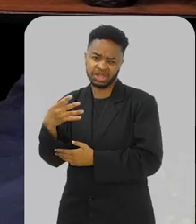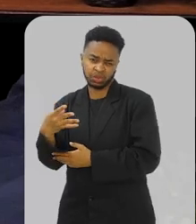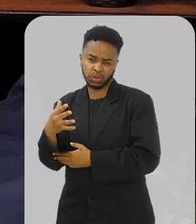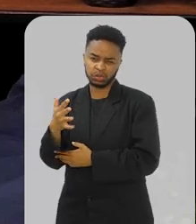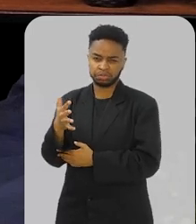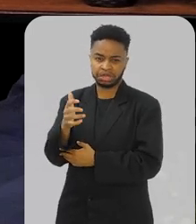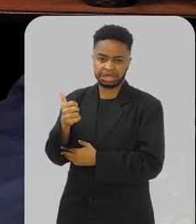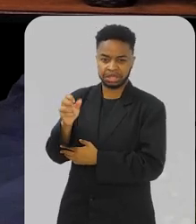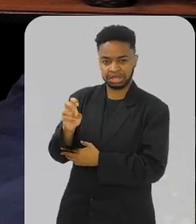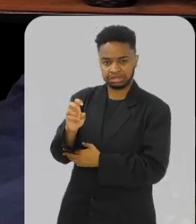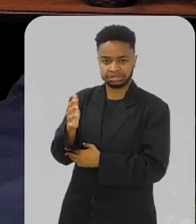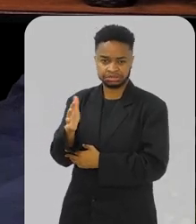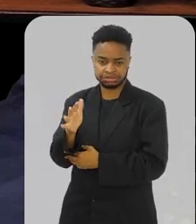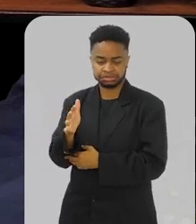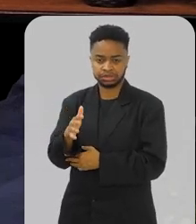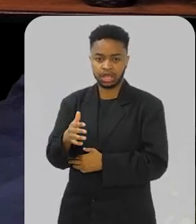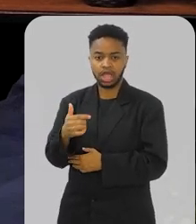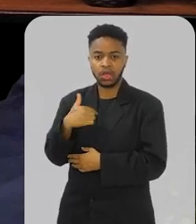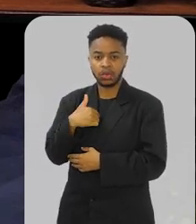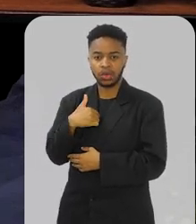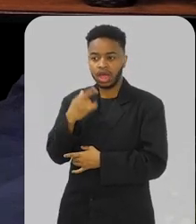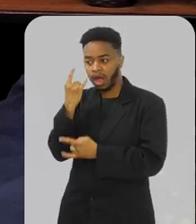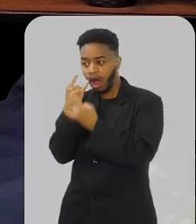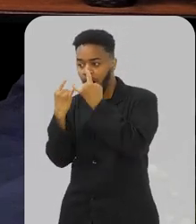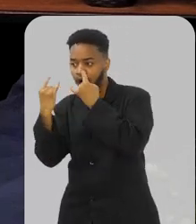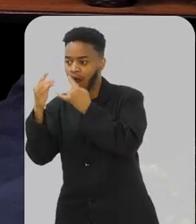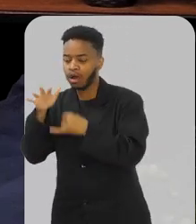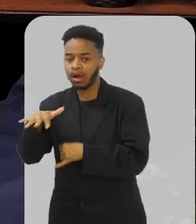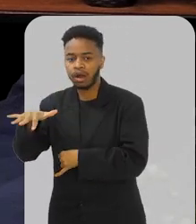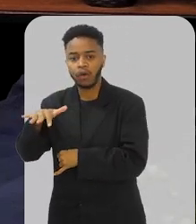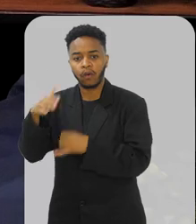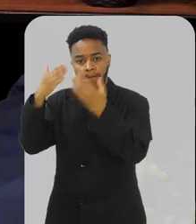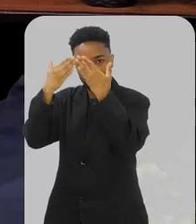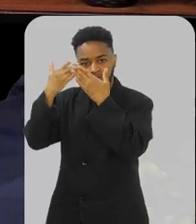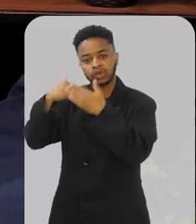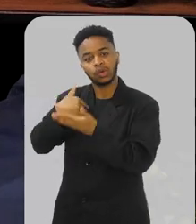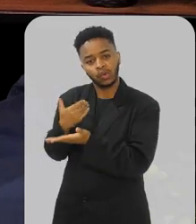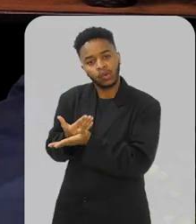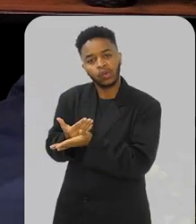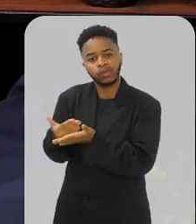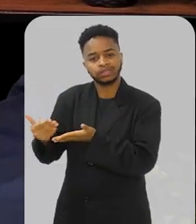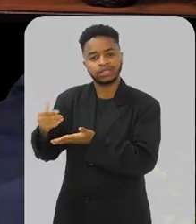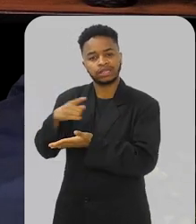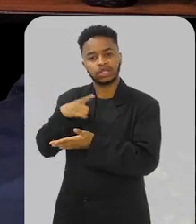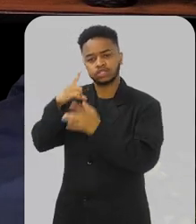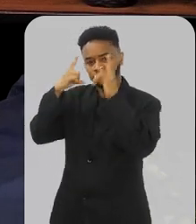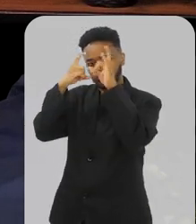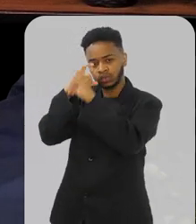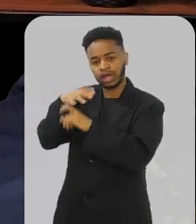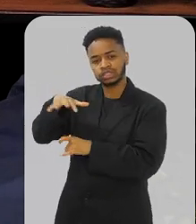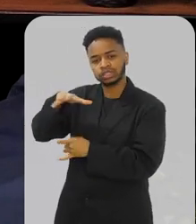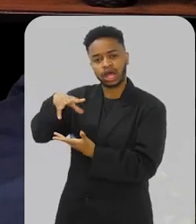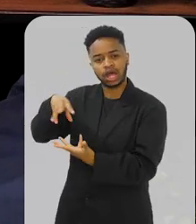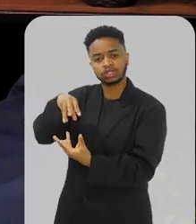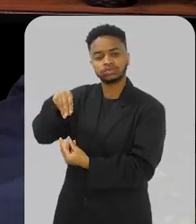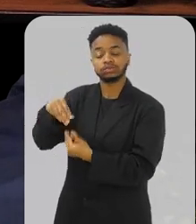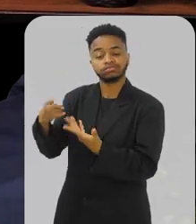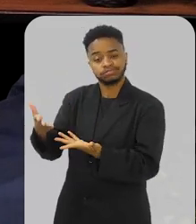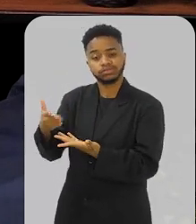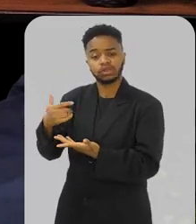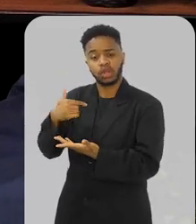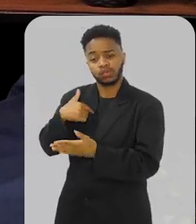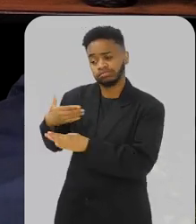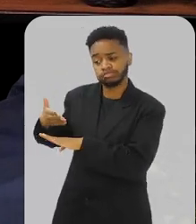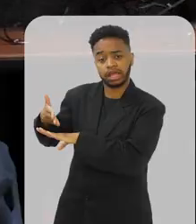14 para 15, aquilo me encantou e aí eu comecei a ter problemas espirituais e aquilo virou a minha